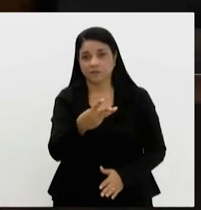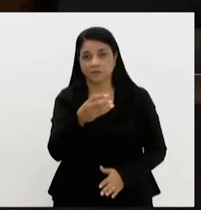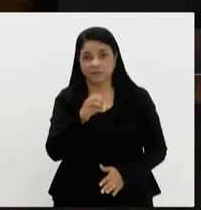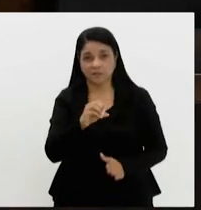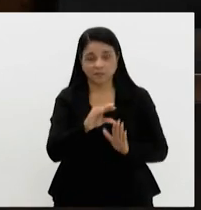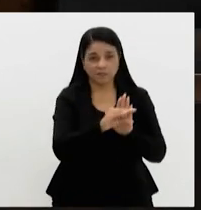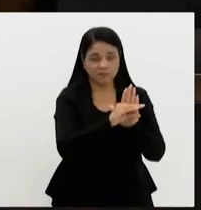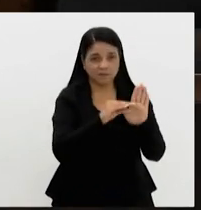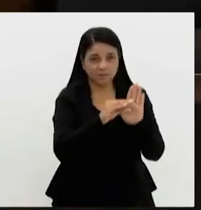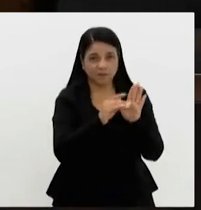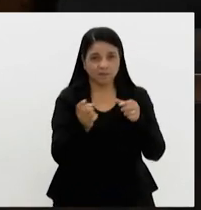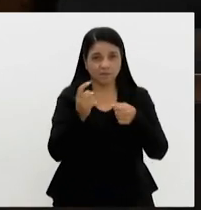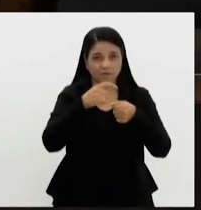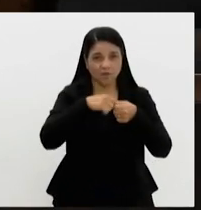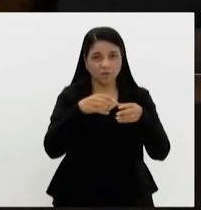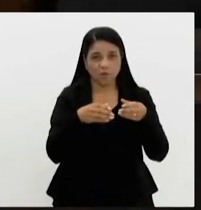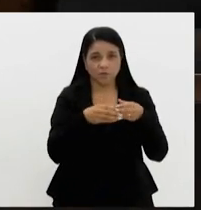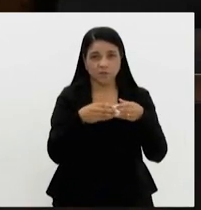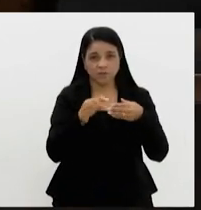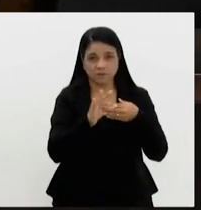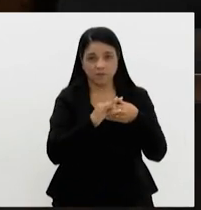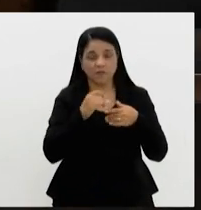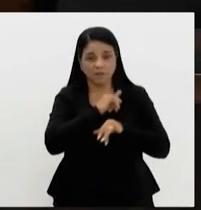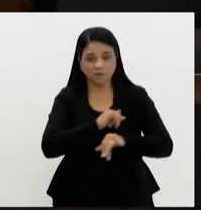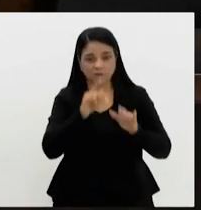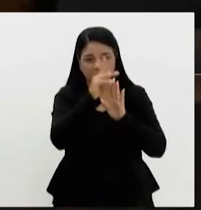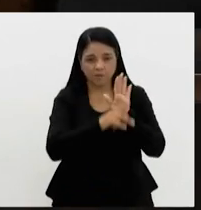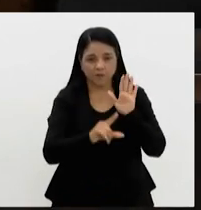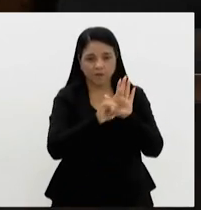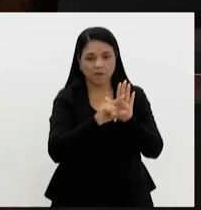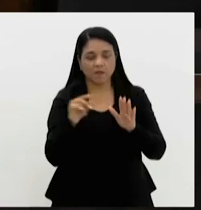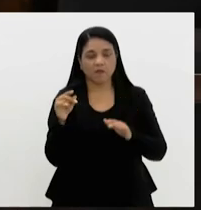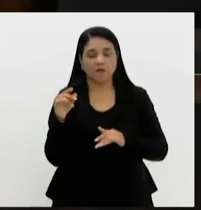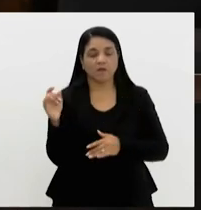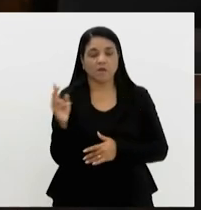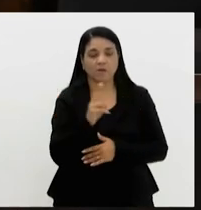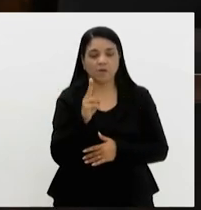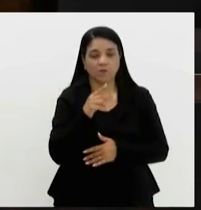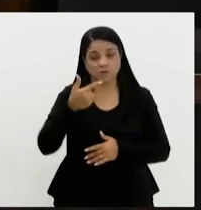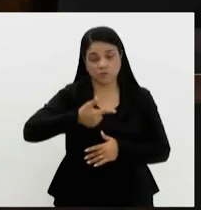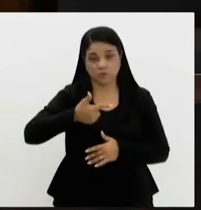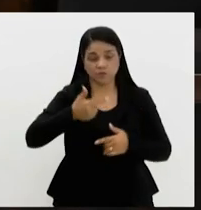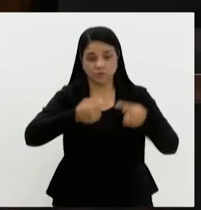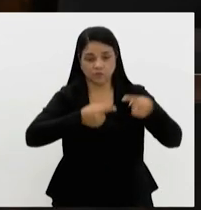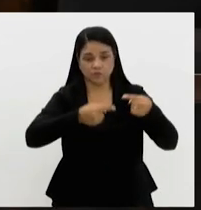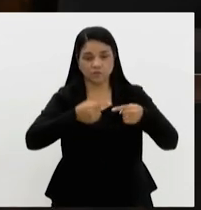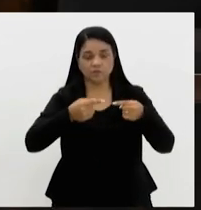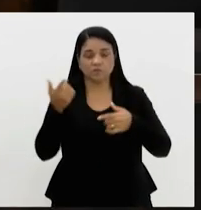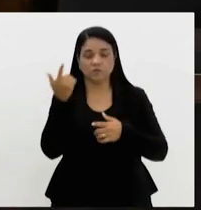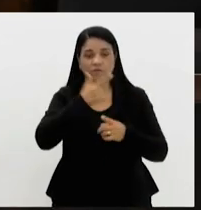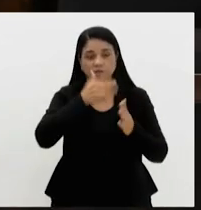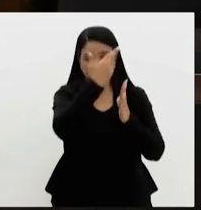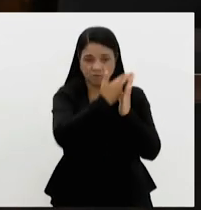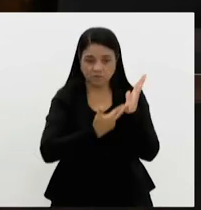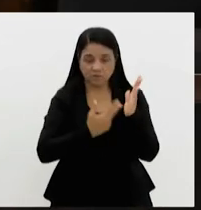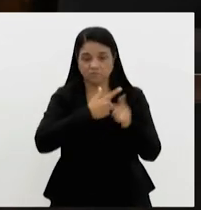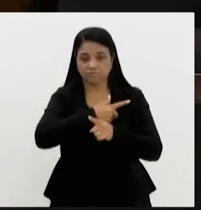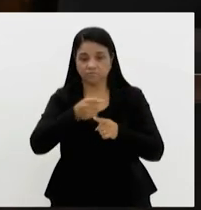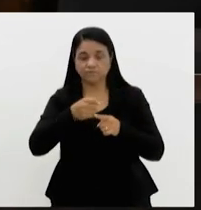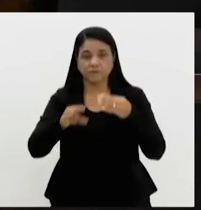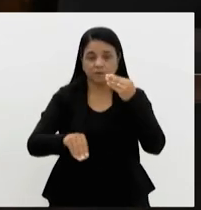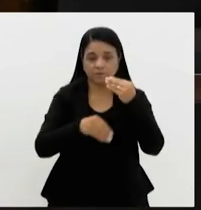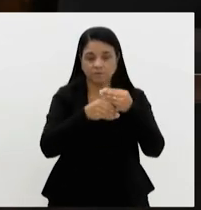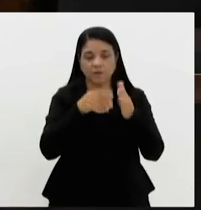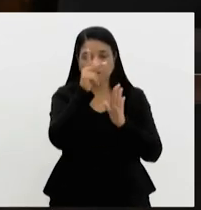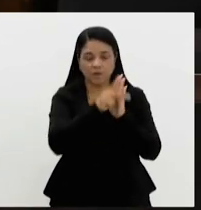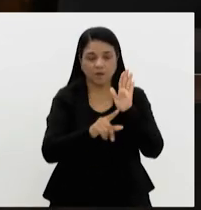emendas e retorna às comissões. Anuncio em tramitação ordinária, em segunda discussão, redação do vencido assim emendada,